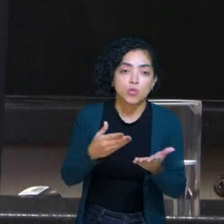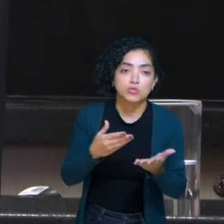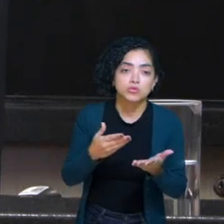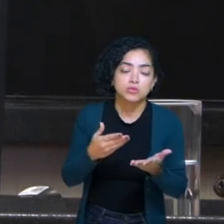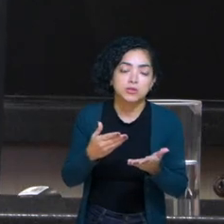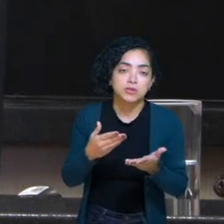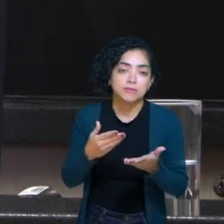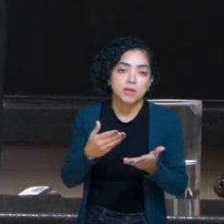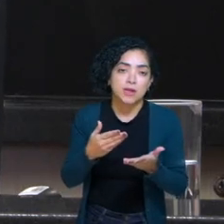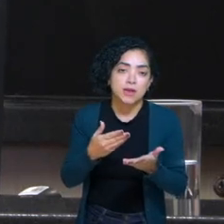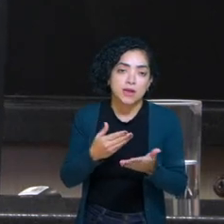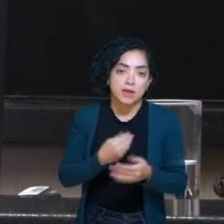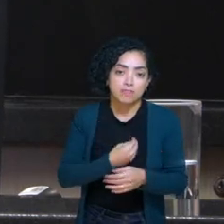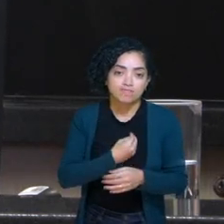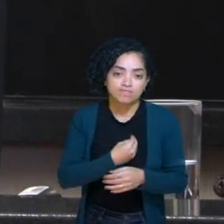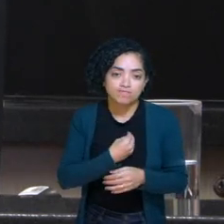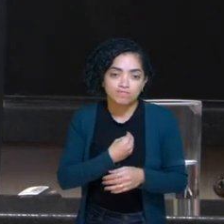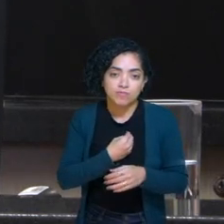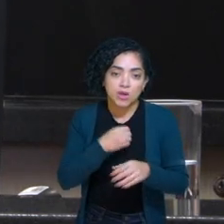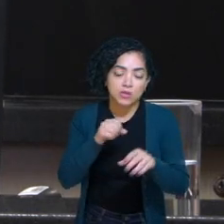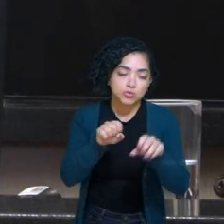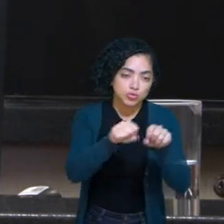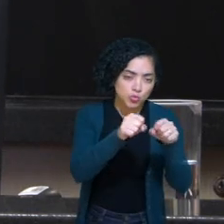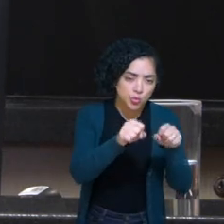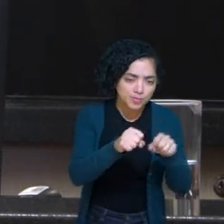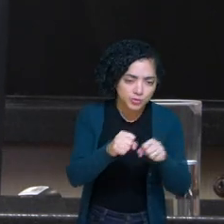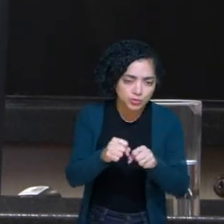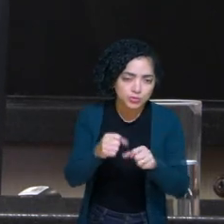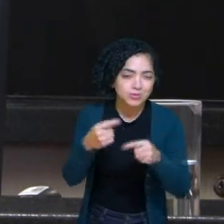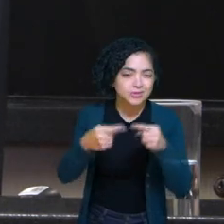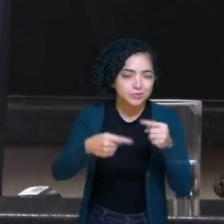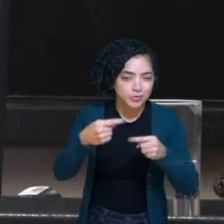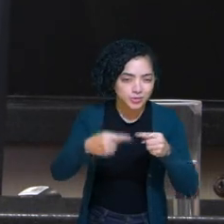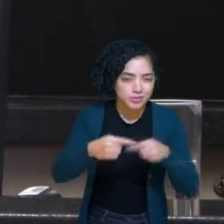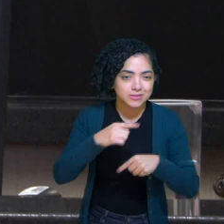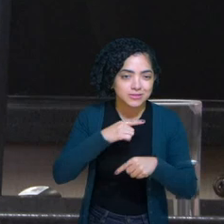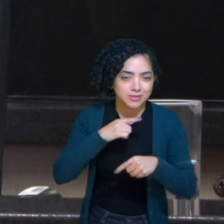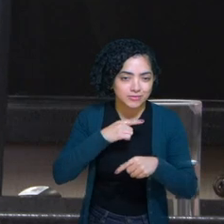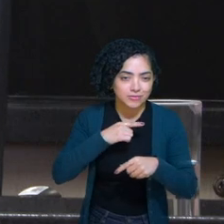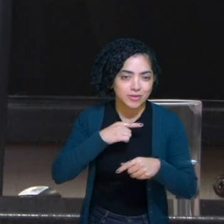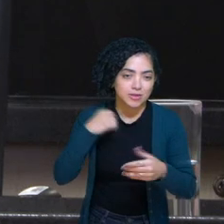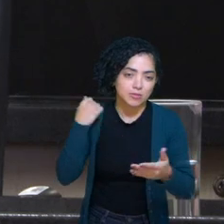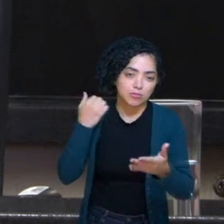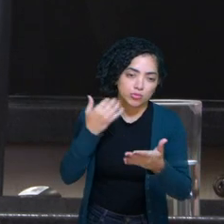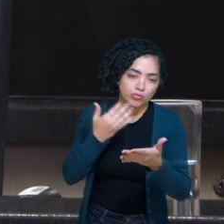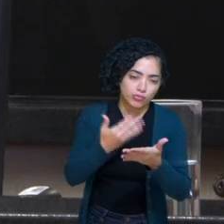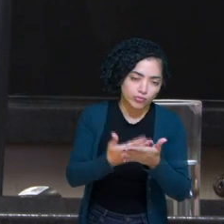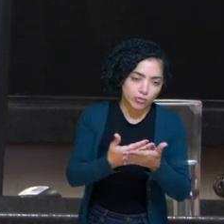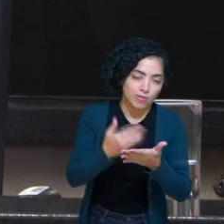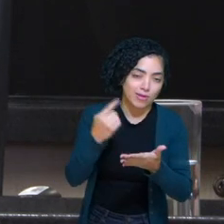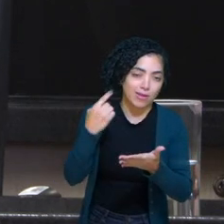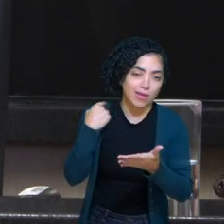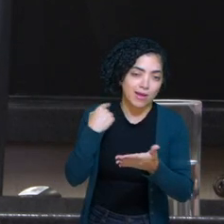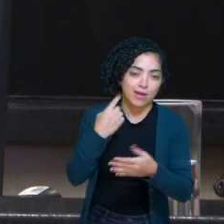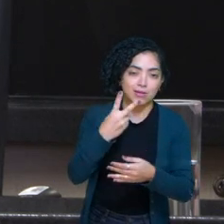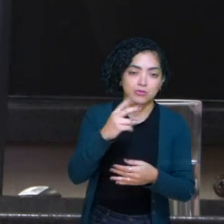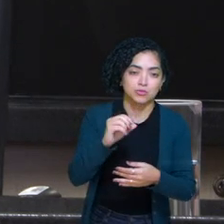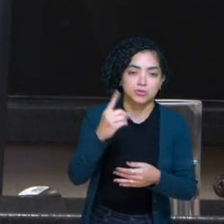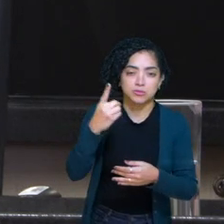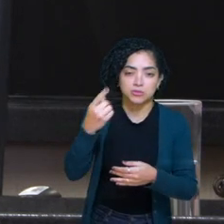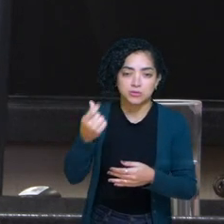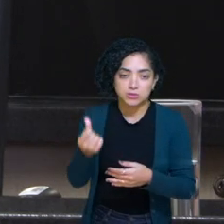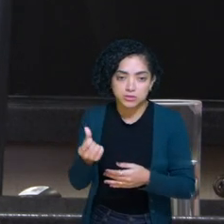partir das rupturas políticas que tivemos a partir de 2016 né Eh a